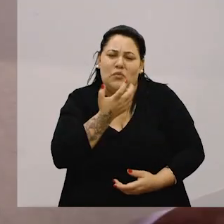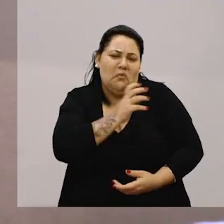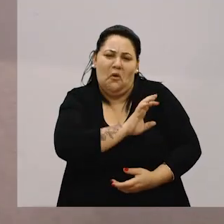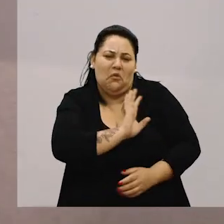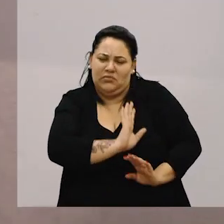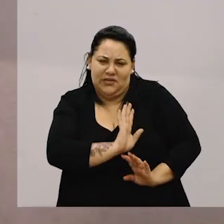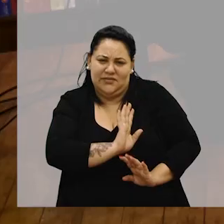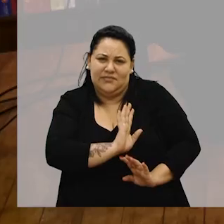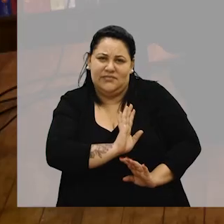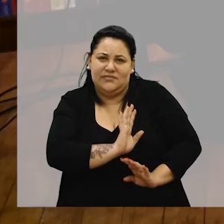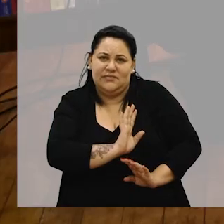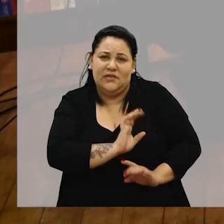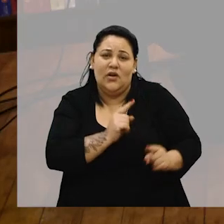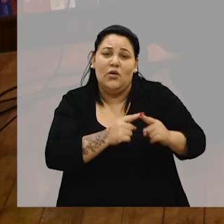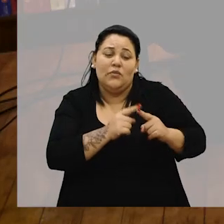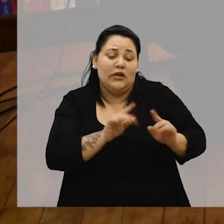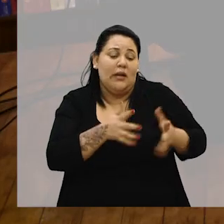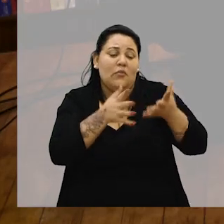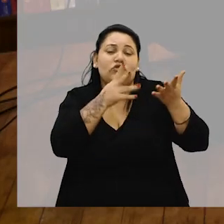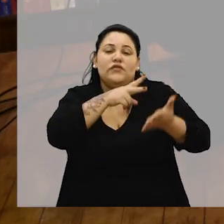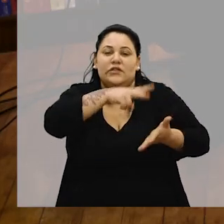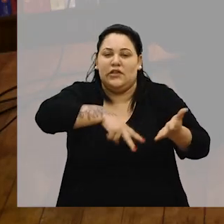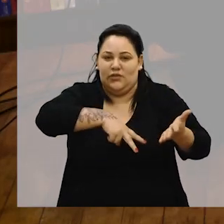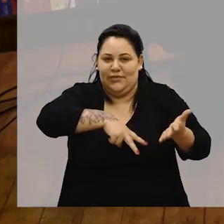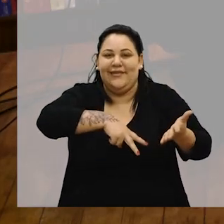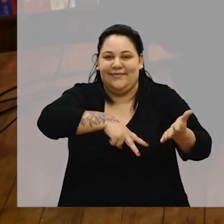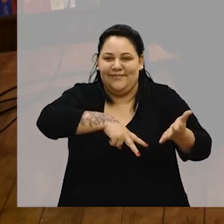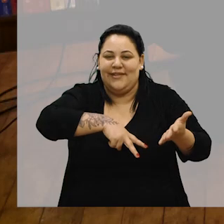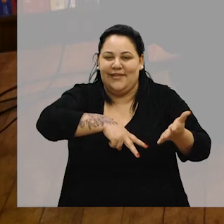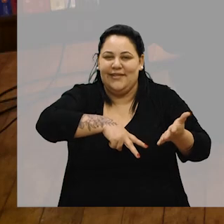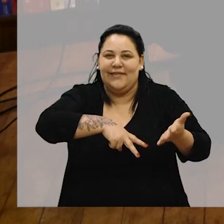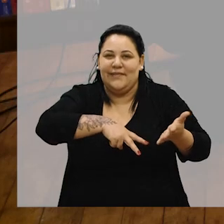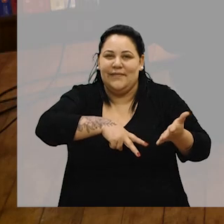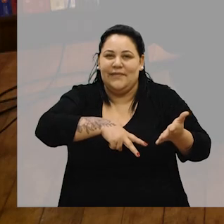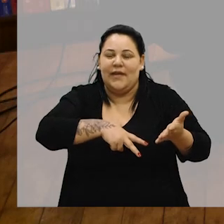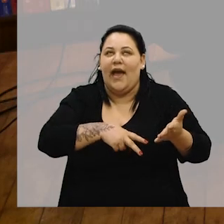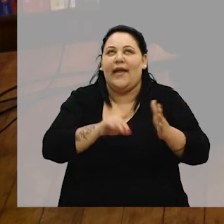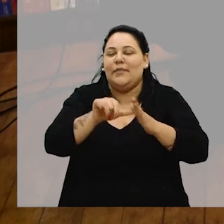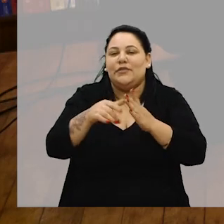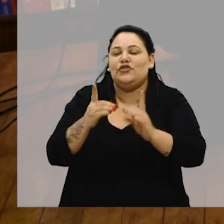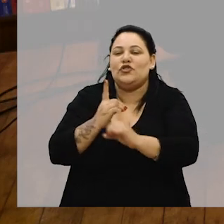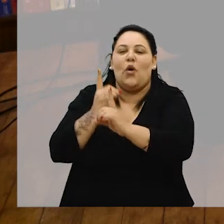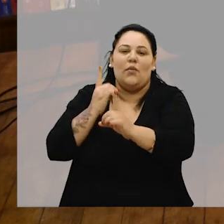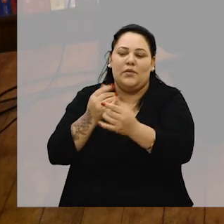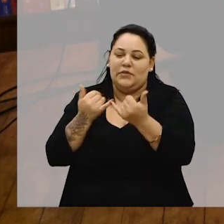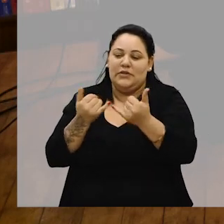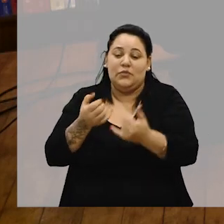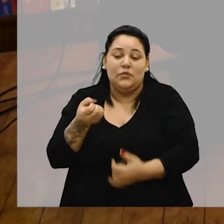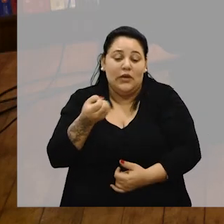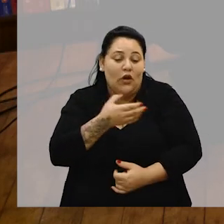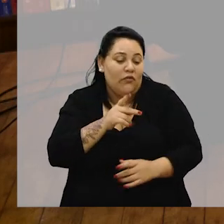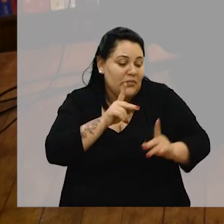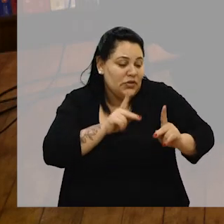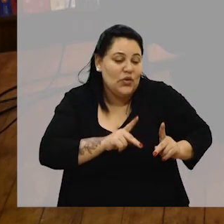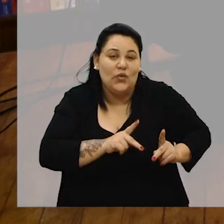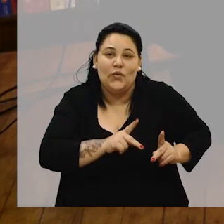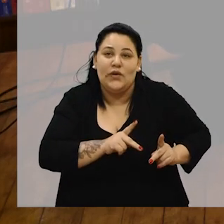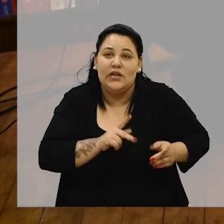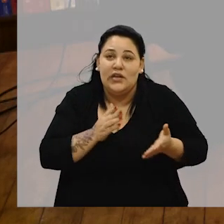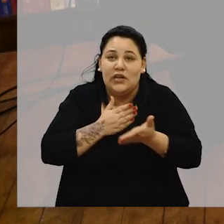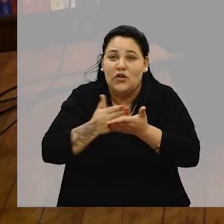gesto nobre. Eu não vejo como uma coisa contra, né? Porque está se fomentando a leitura, né? A partir daí, daqui a pouco se